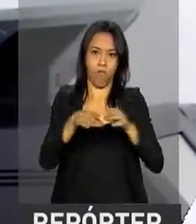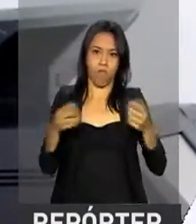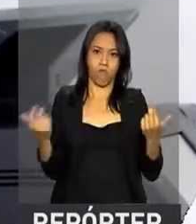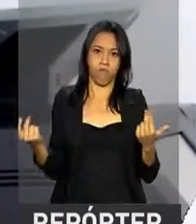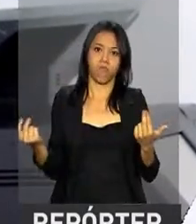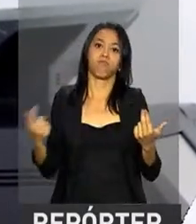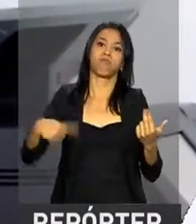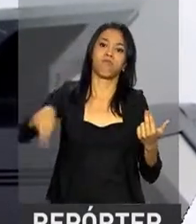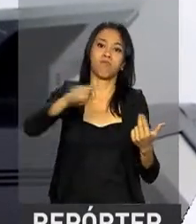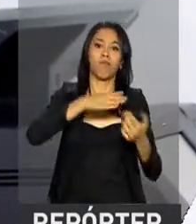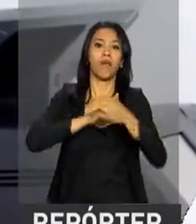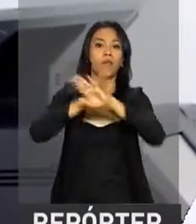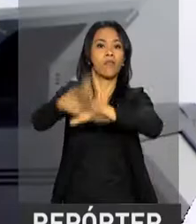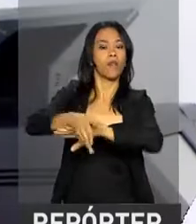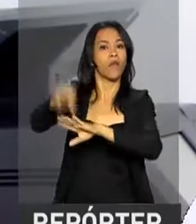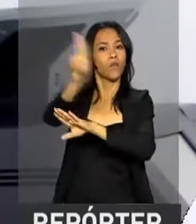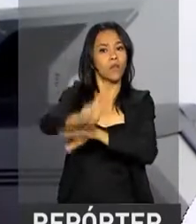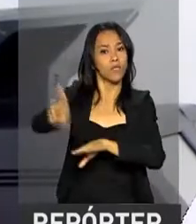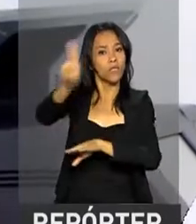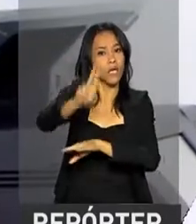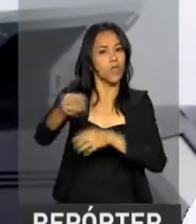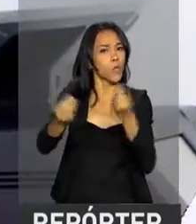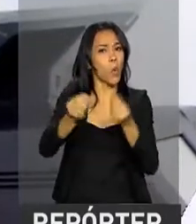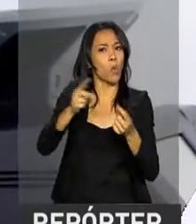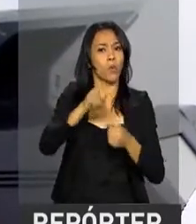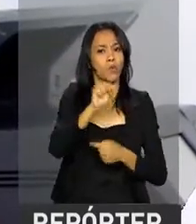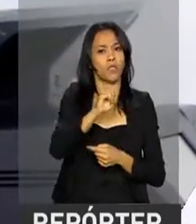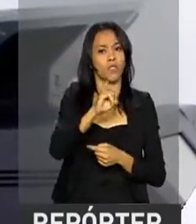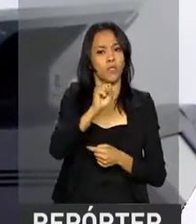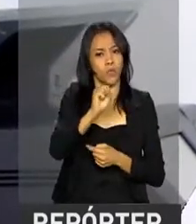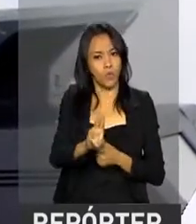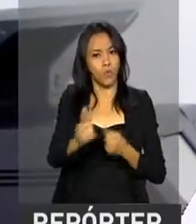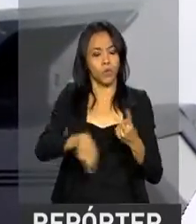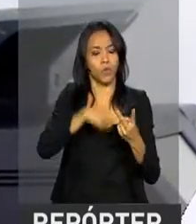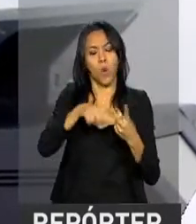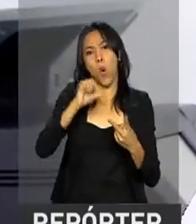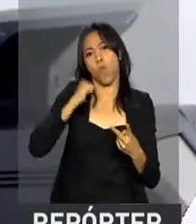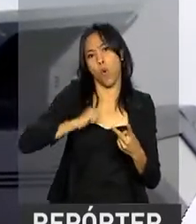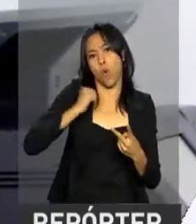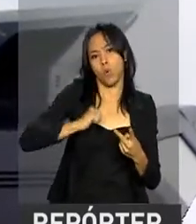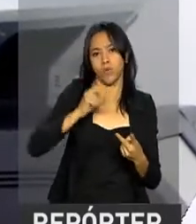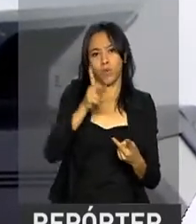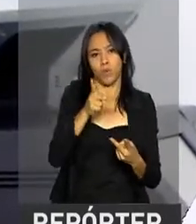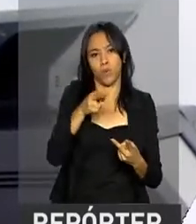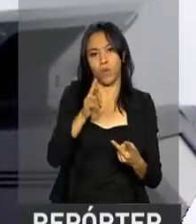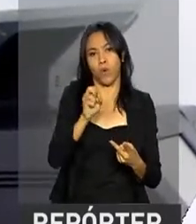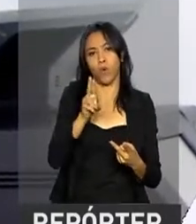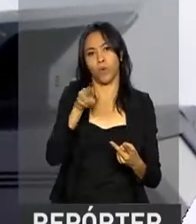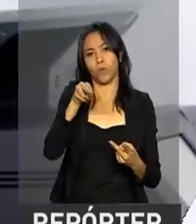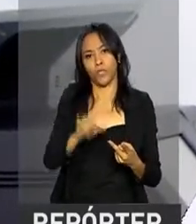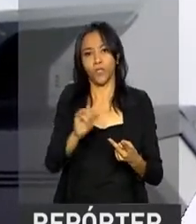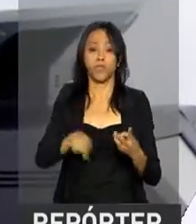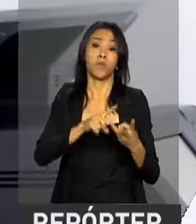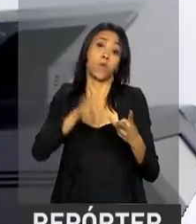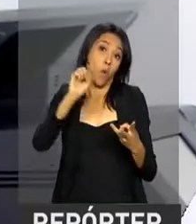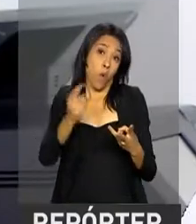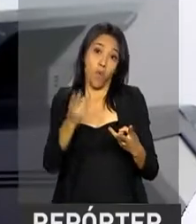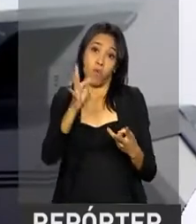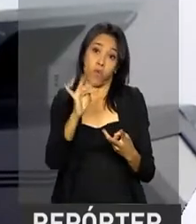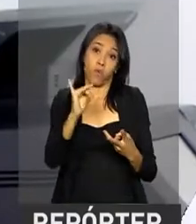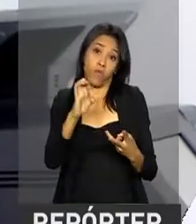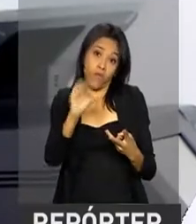uma vaga na universidade pública através do sisu com um processo de bolsa pelo prouni com ainda um financiamento estudantil pelo